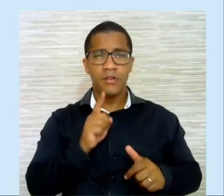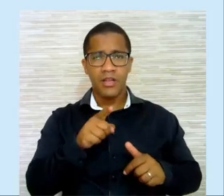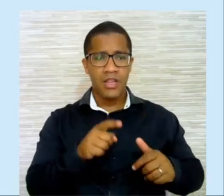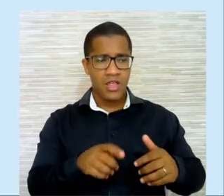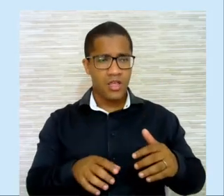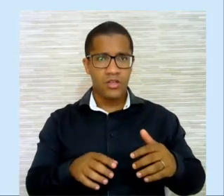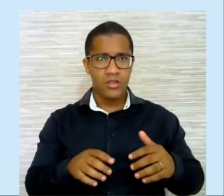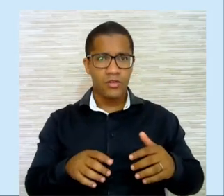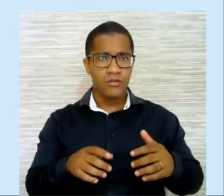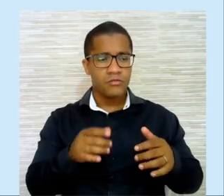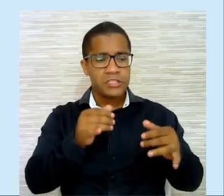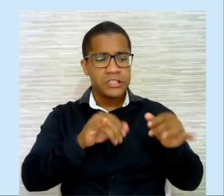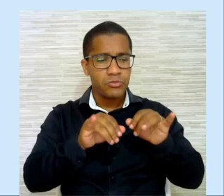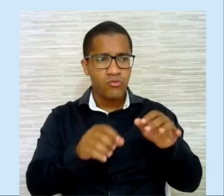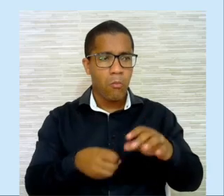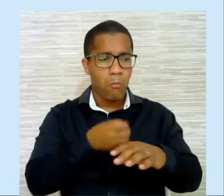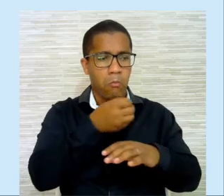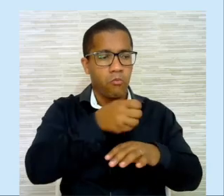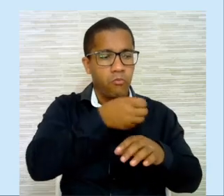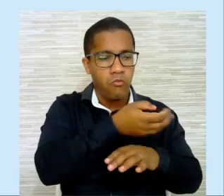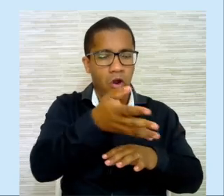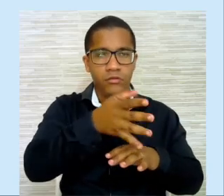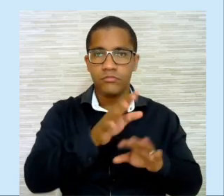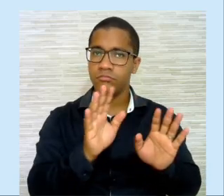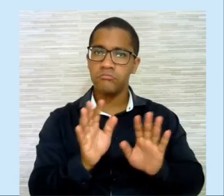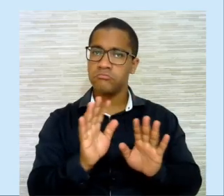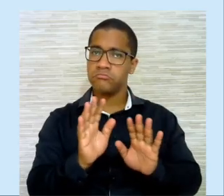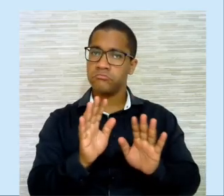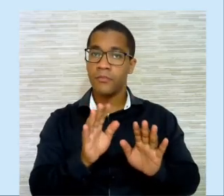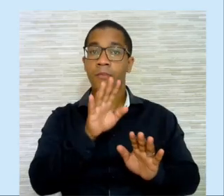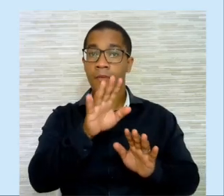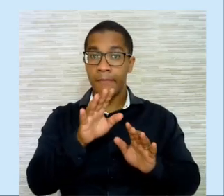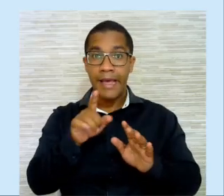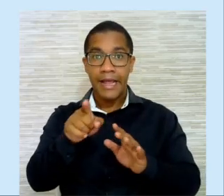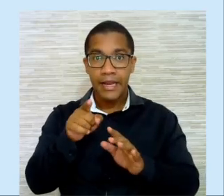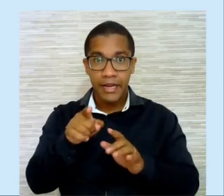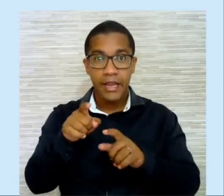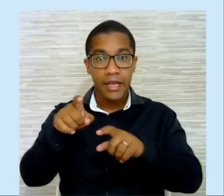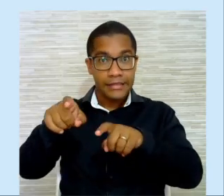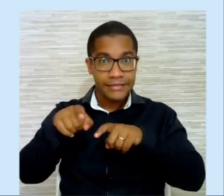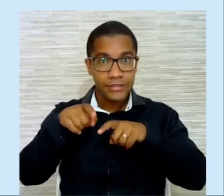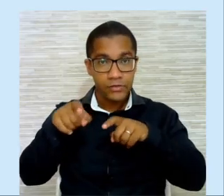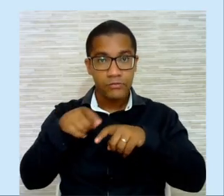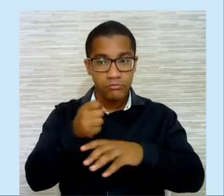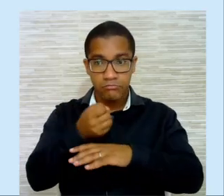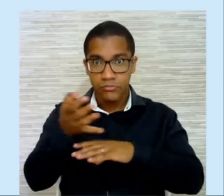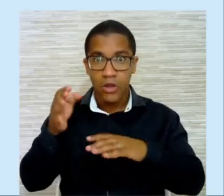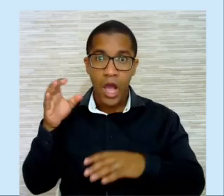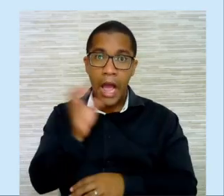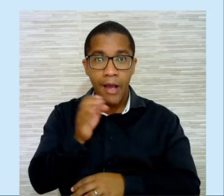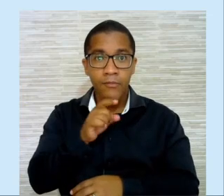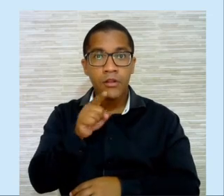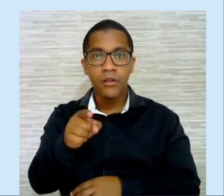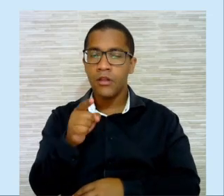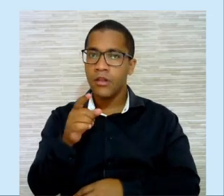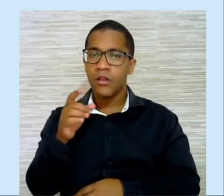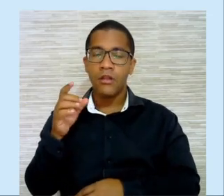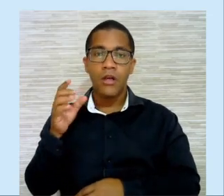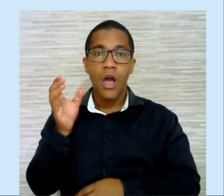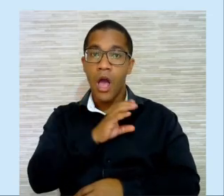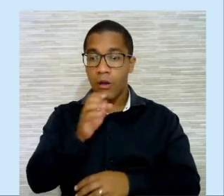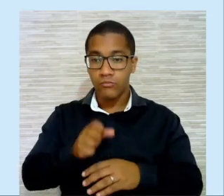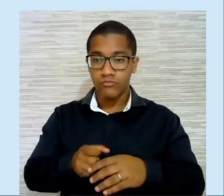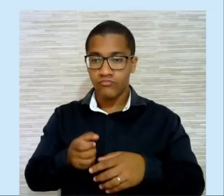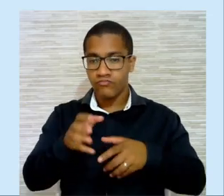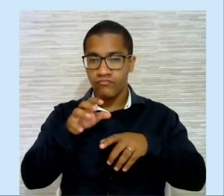mais, que na agricultura intensiva se utilizam muitos produtos que modificam a planta, tá, gente?